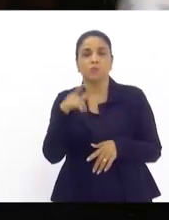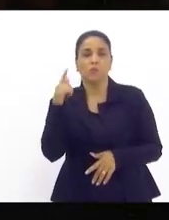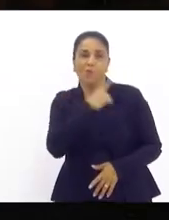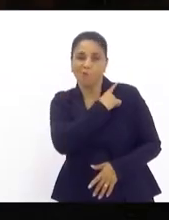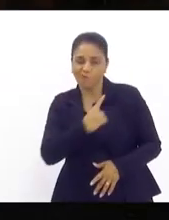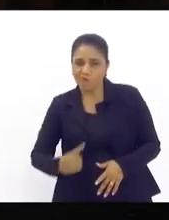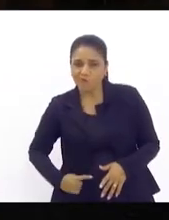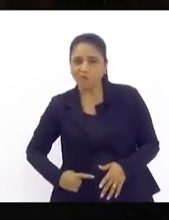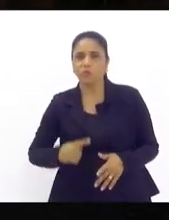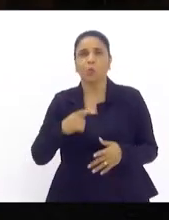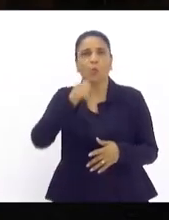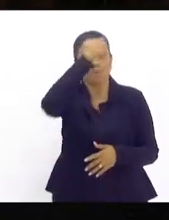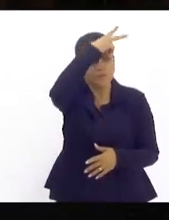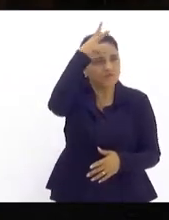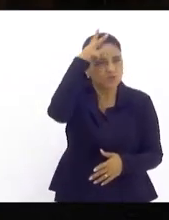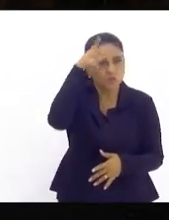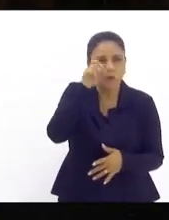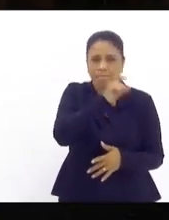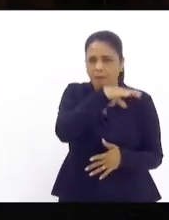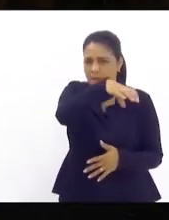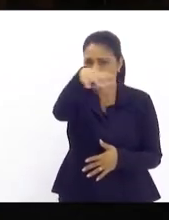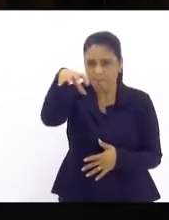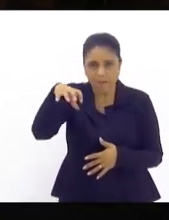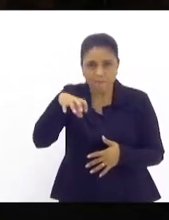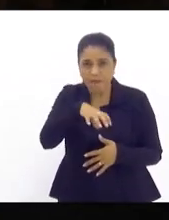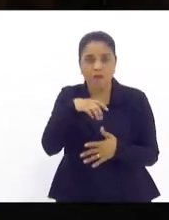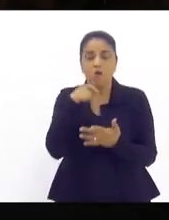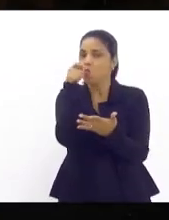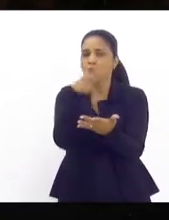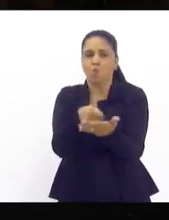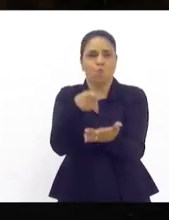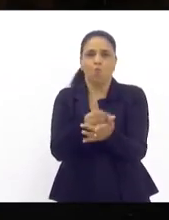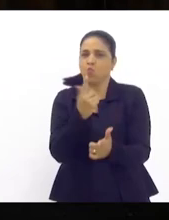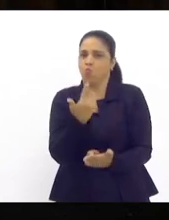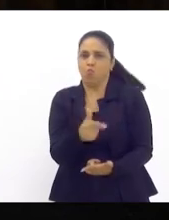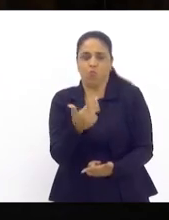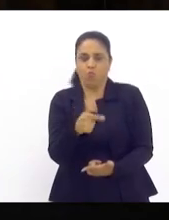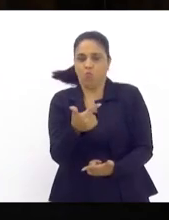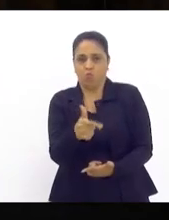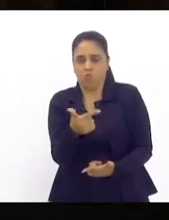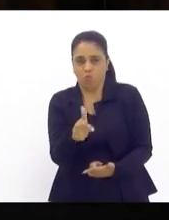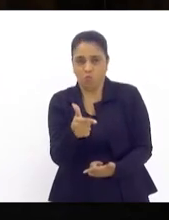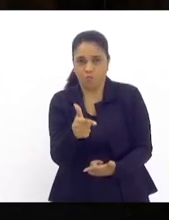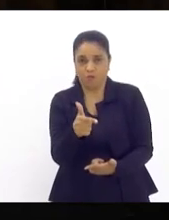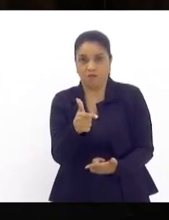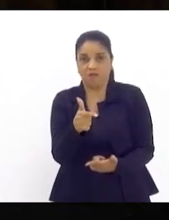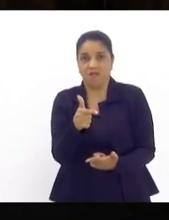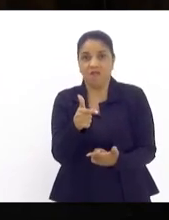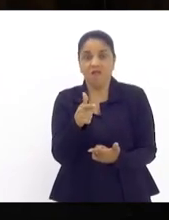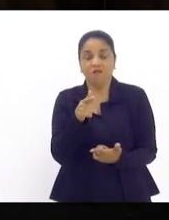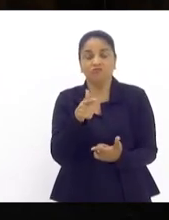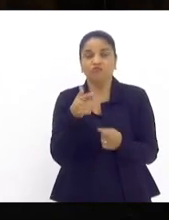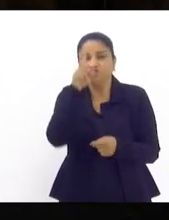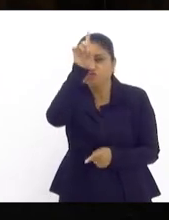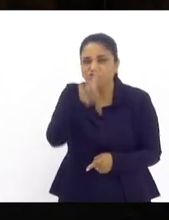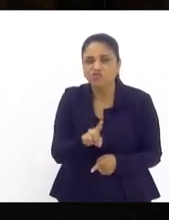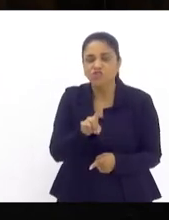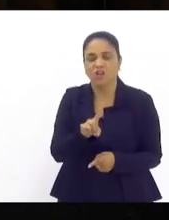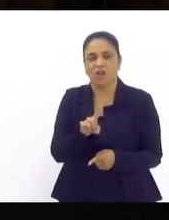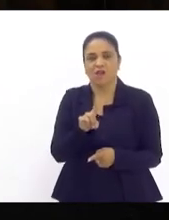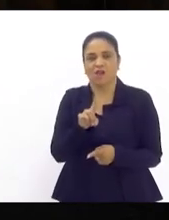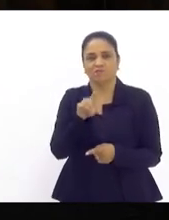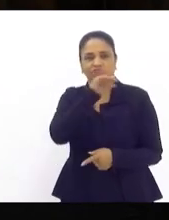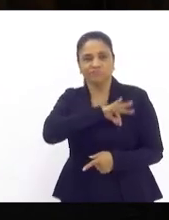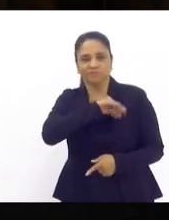prefeituras, não vem cumprindo uma determinação que é nacional e que deve fazer no nosso estado. Por isso,